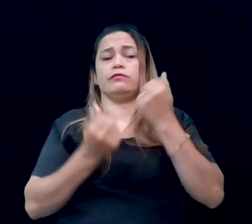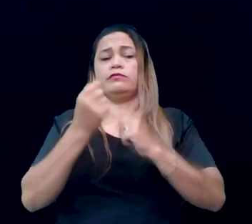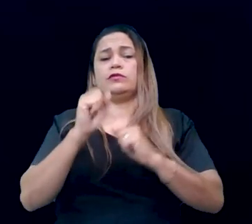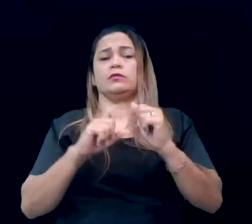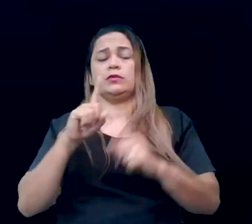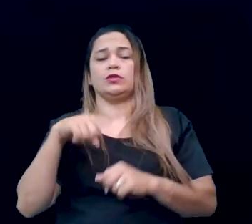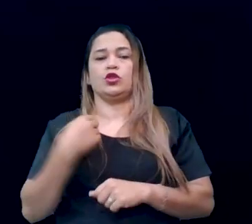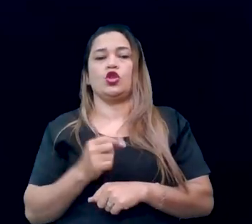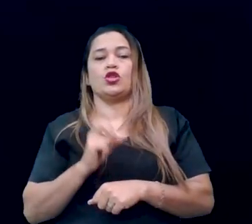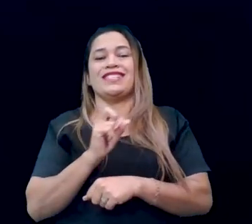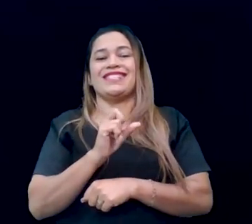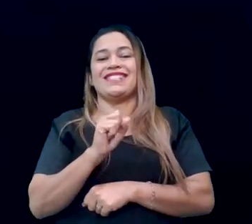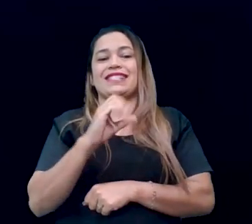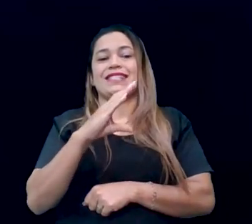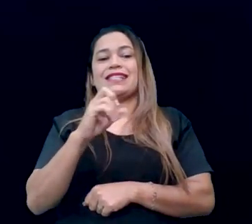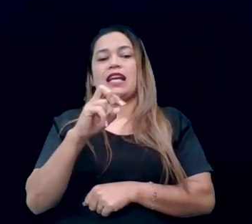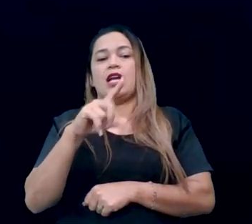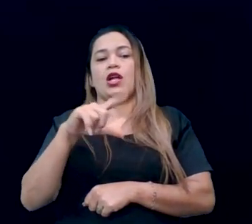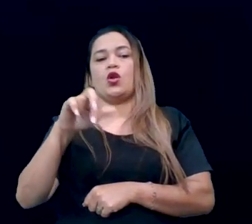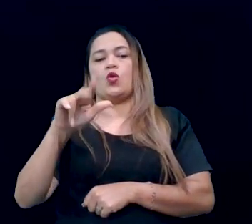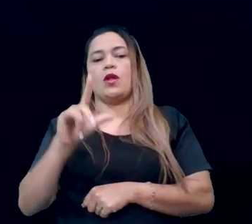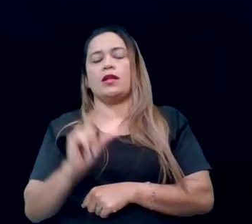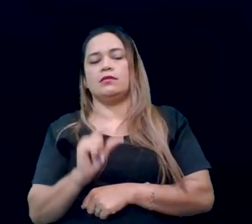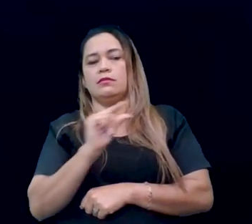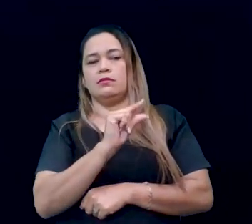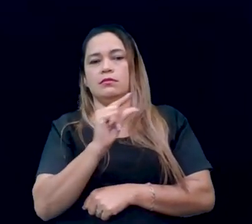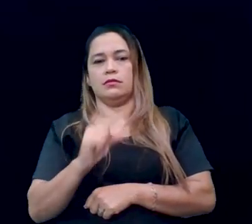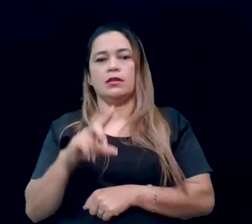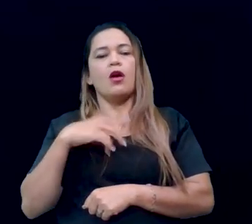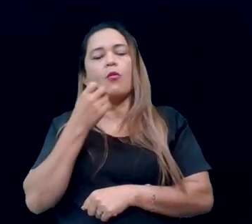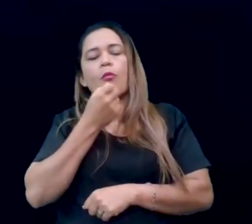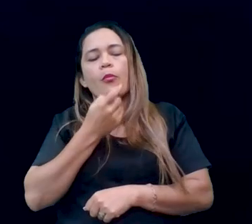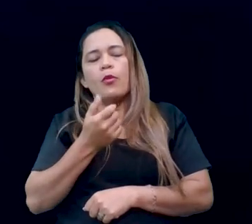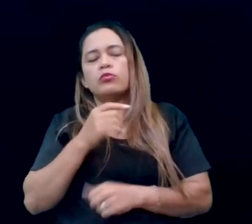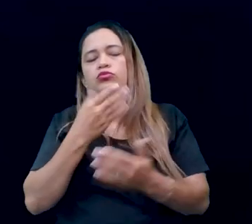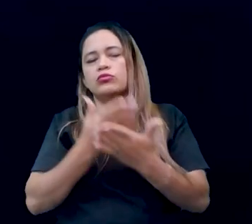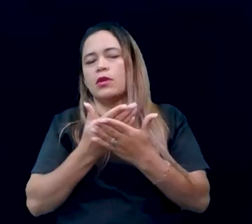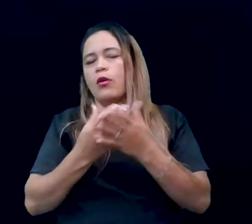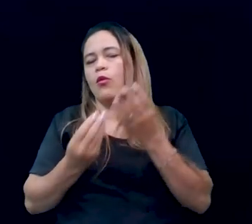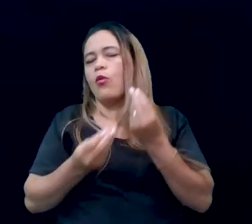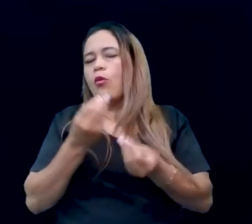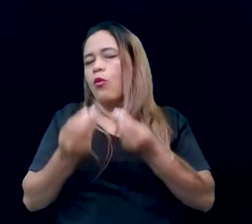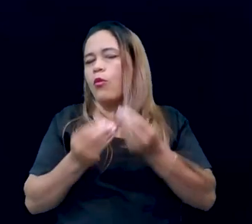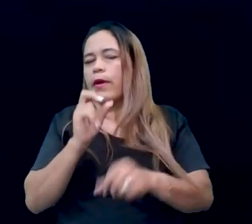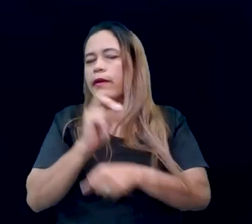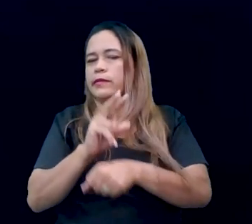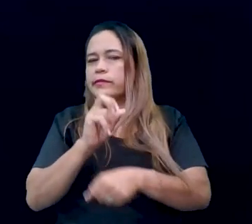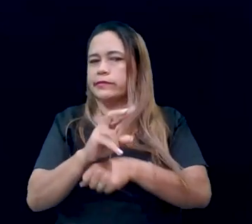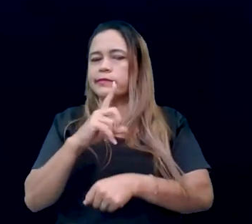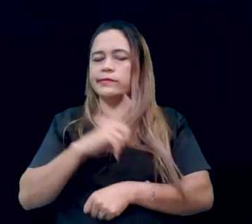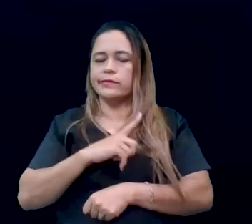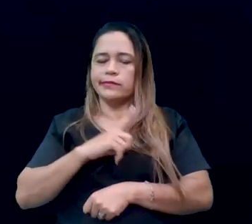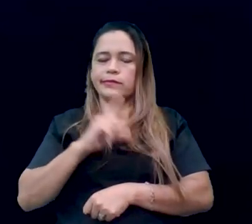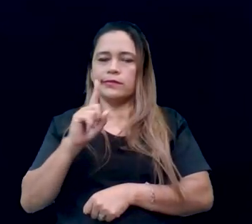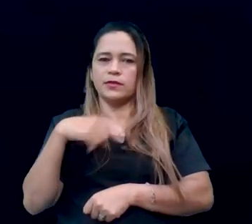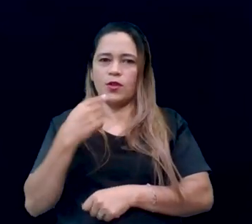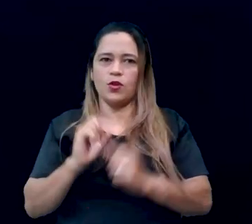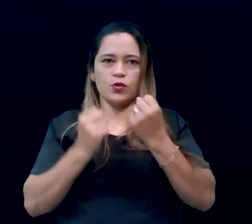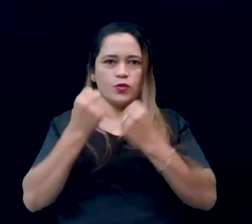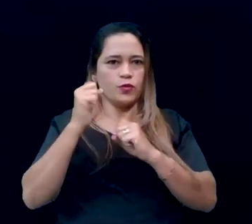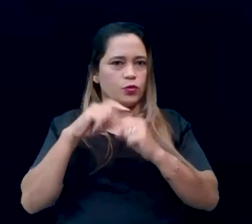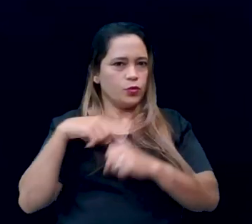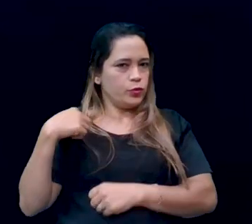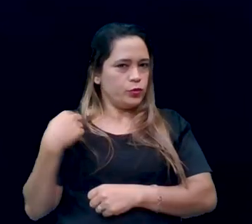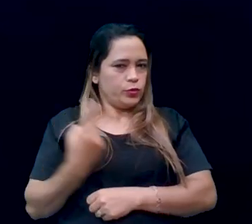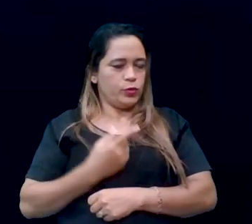nossas células. E o que a gente vai ver hoje é um pouco sobre isso. Como é que esses vírus afetam então o nosso funcionamento,